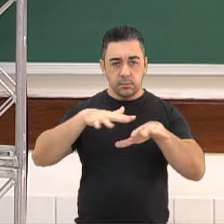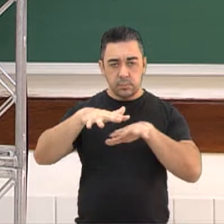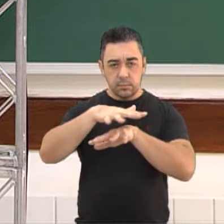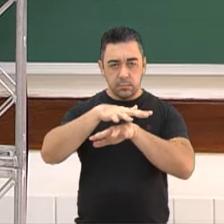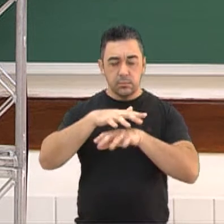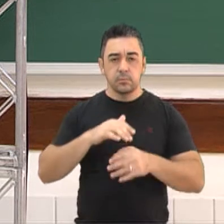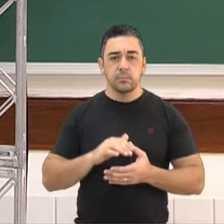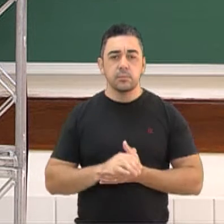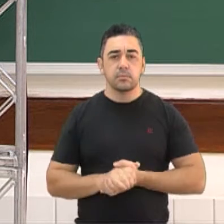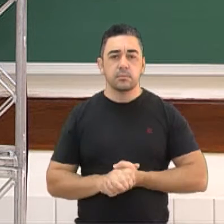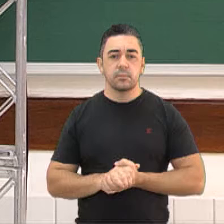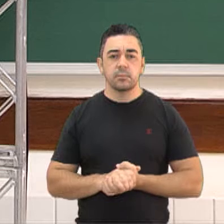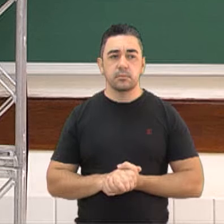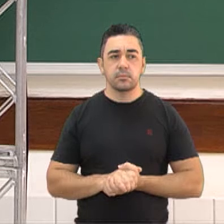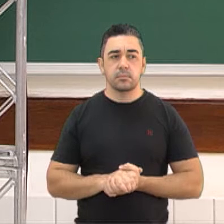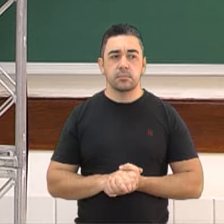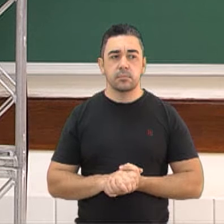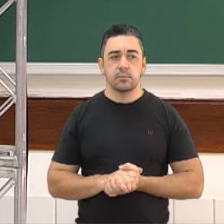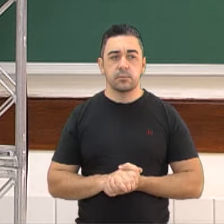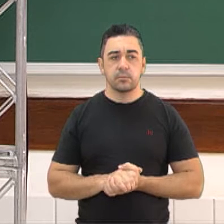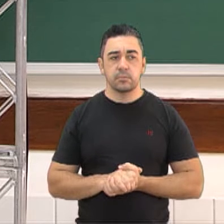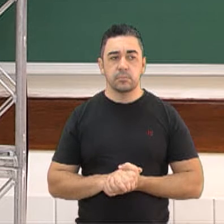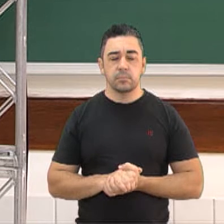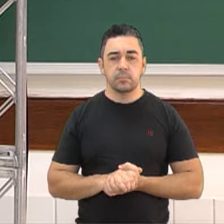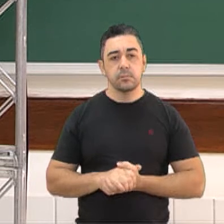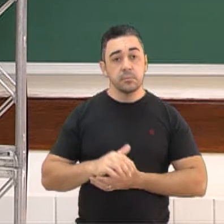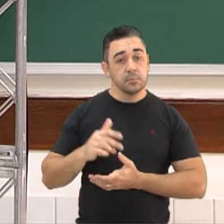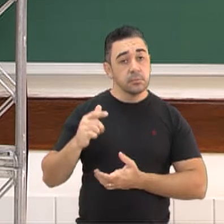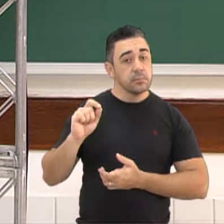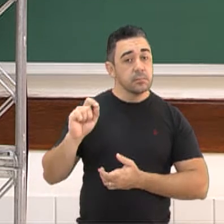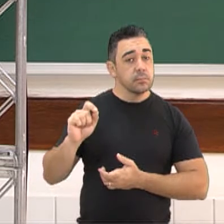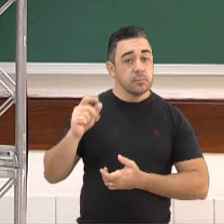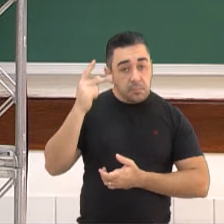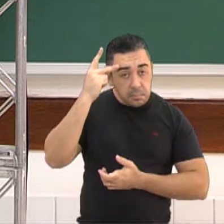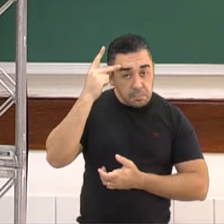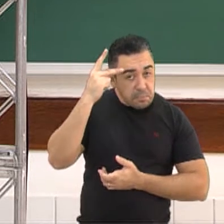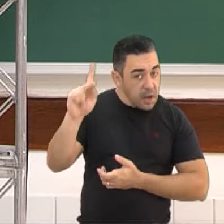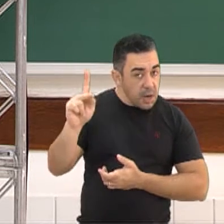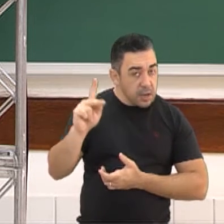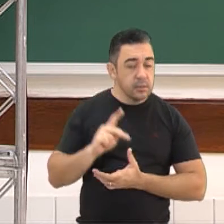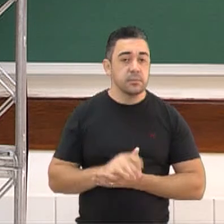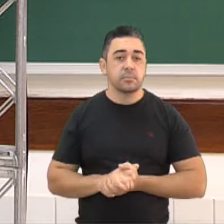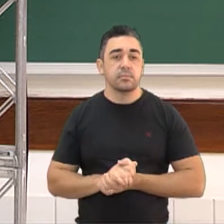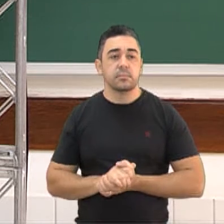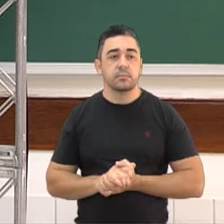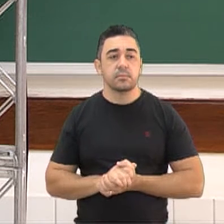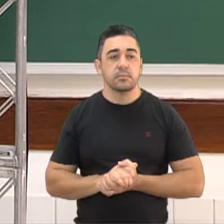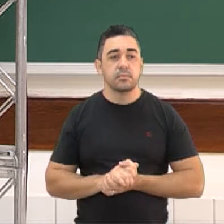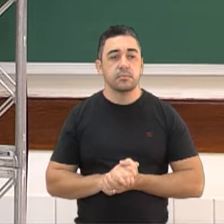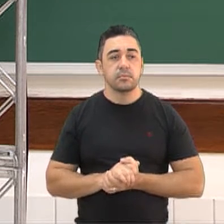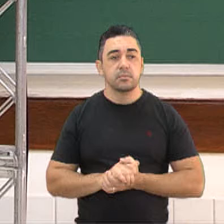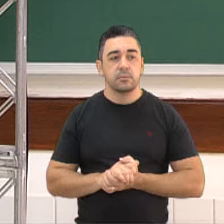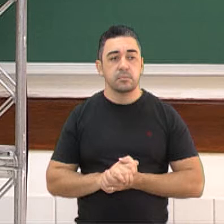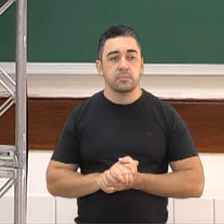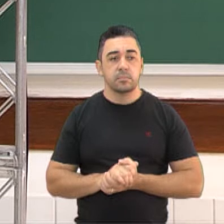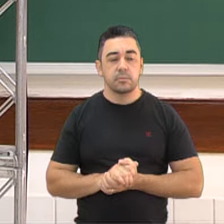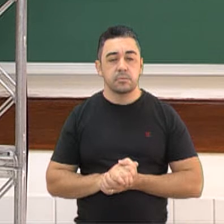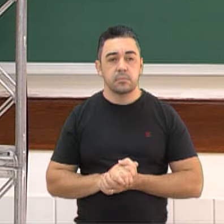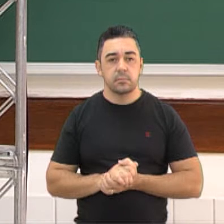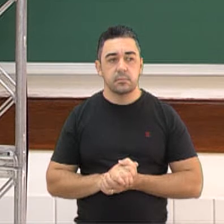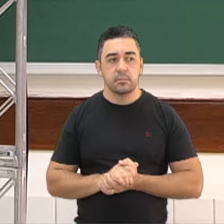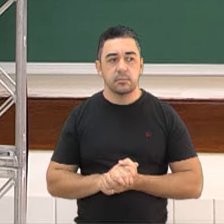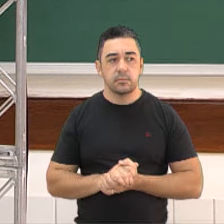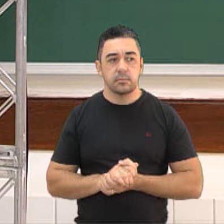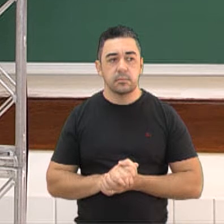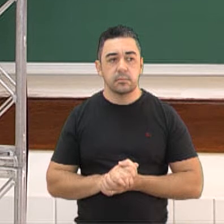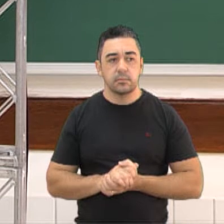P, árvore, relógio, árvore. Cada religião possui seus rituais para